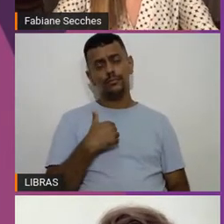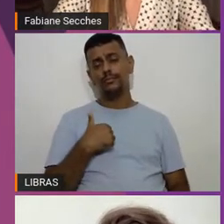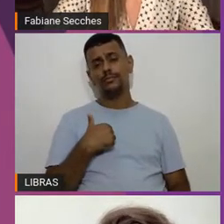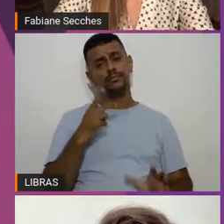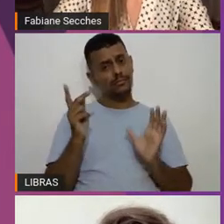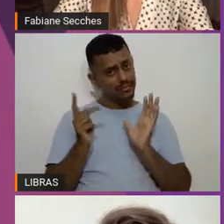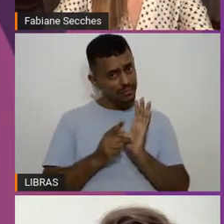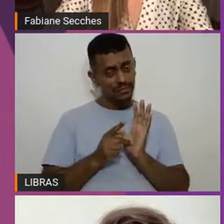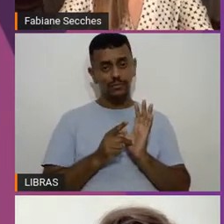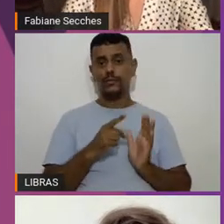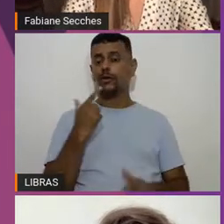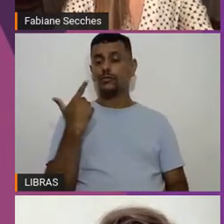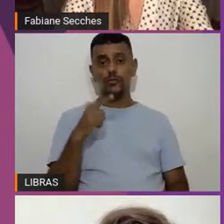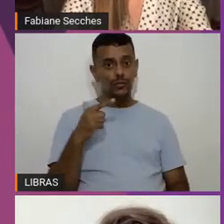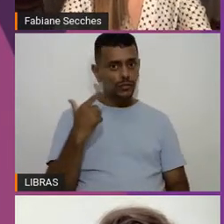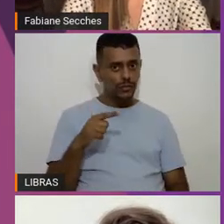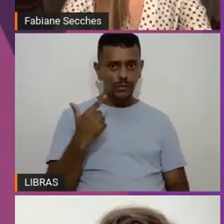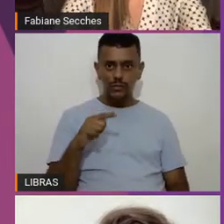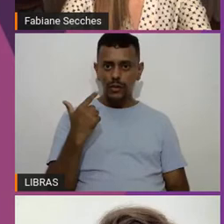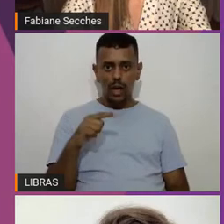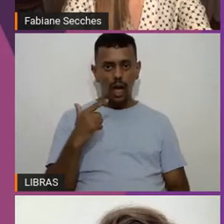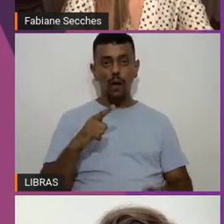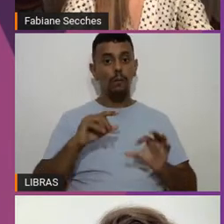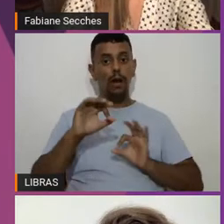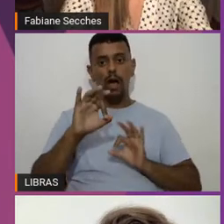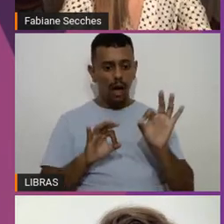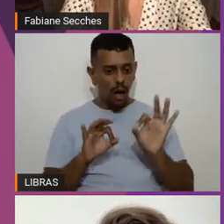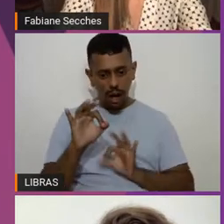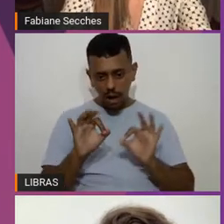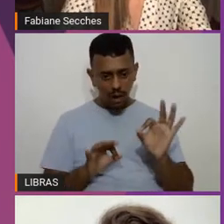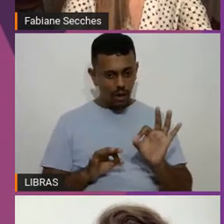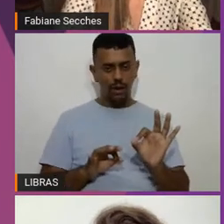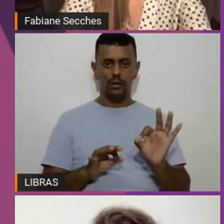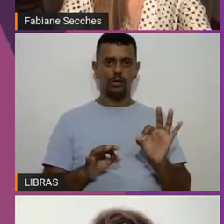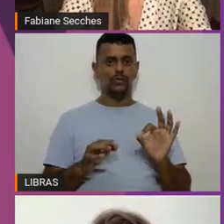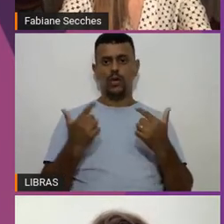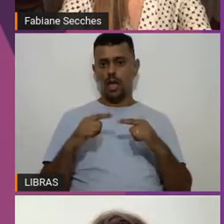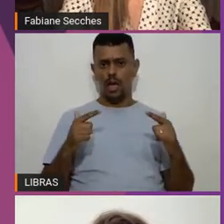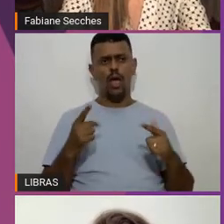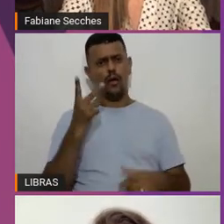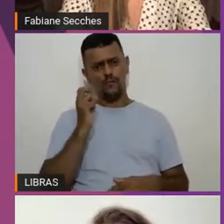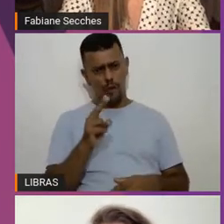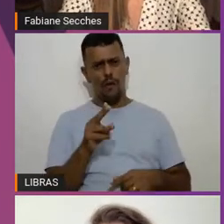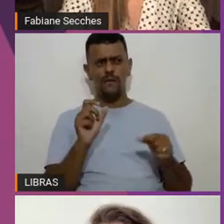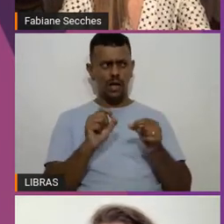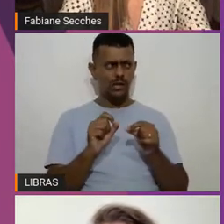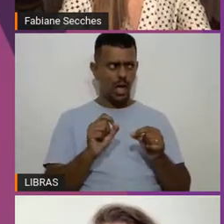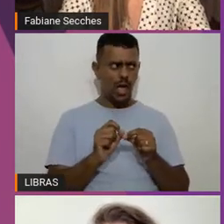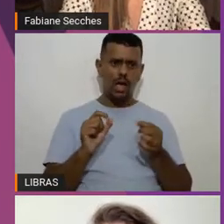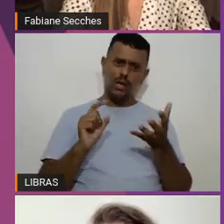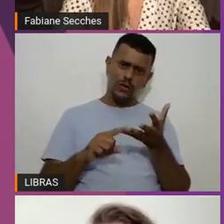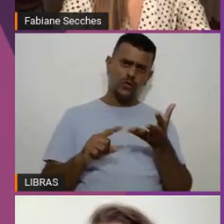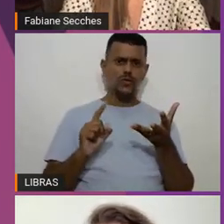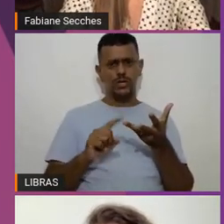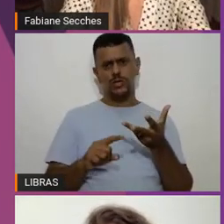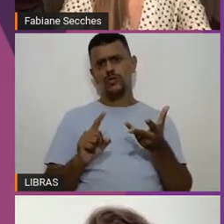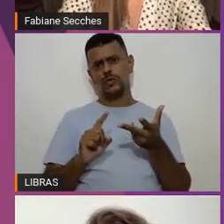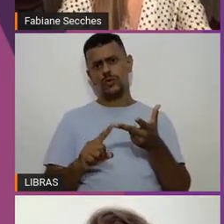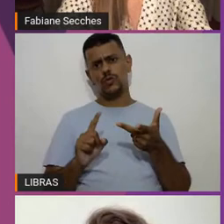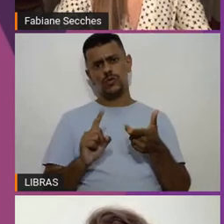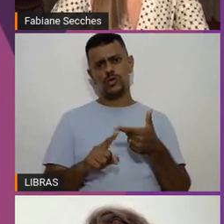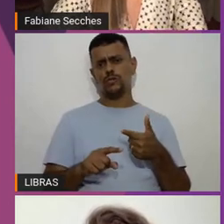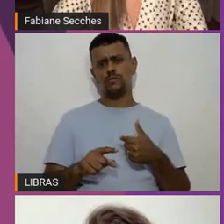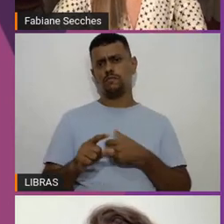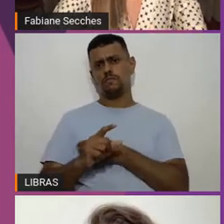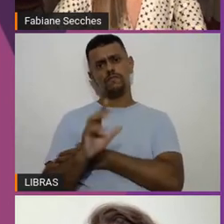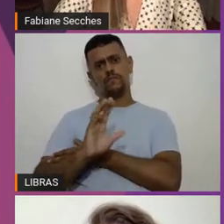gostado assim mas cultura já feita vou fazer isso isso aqui no outro né uma técnica